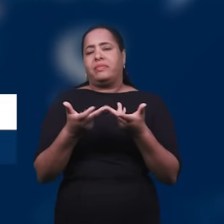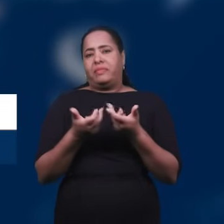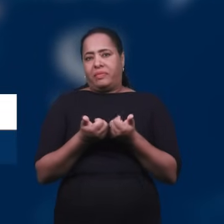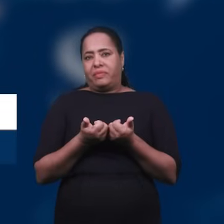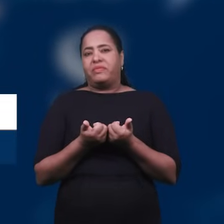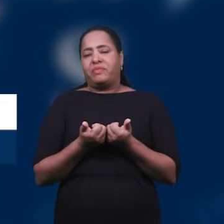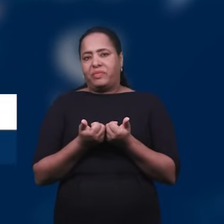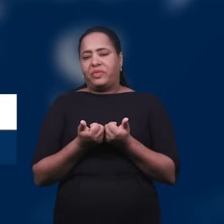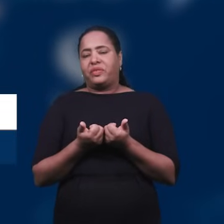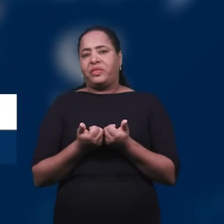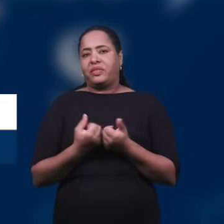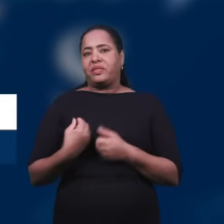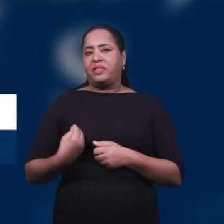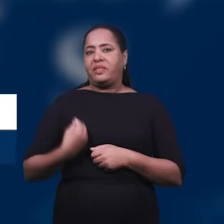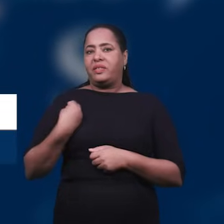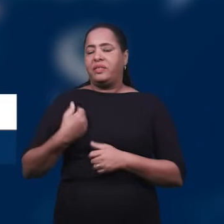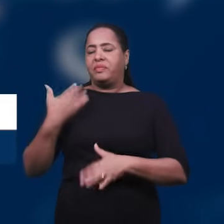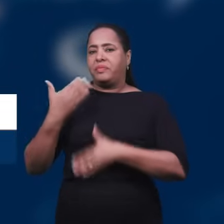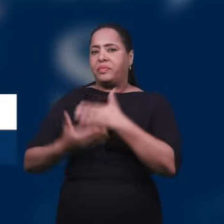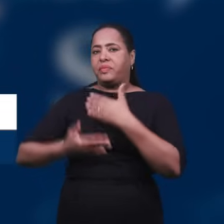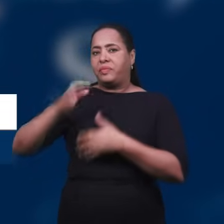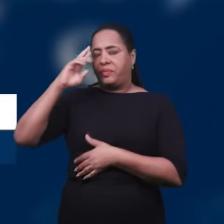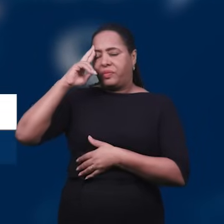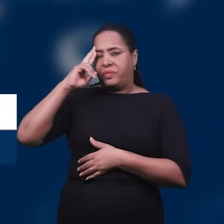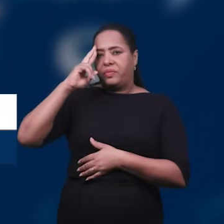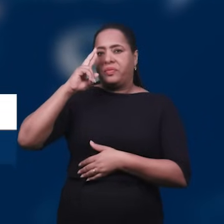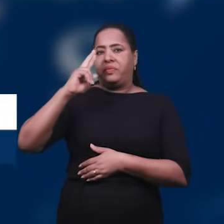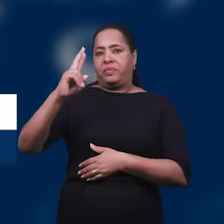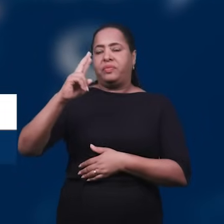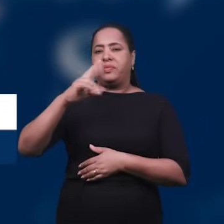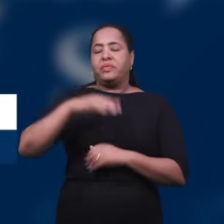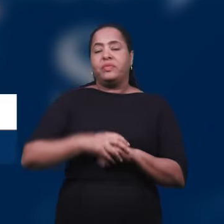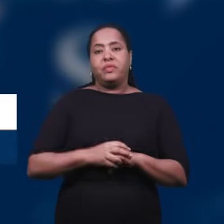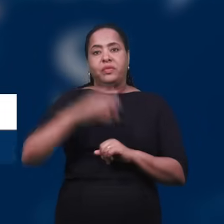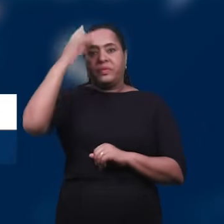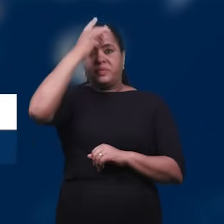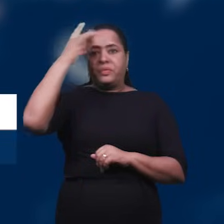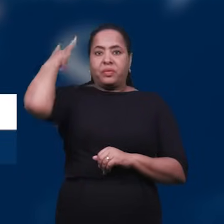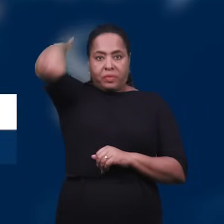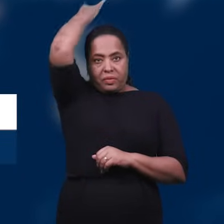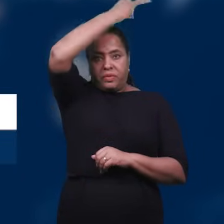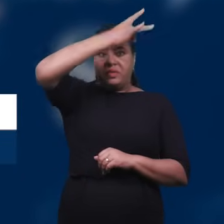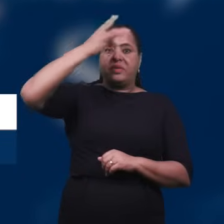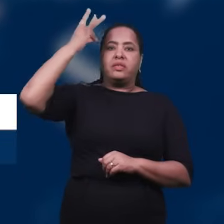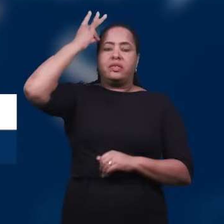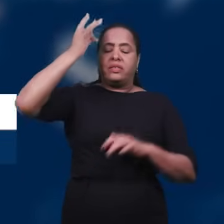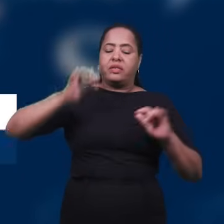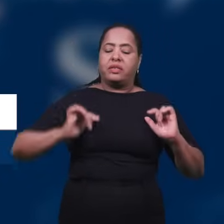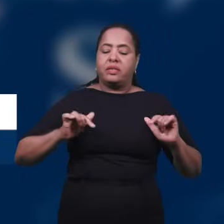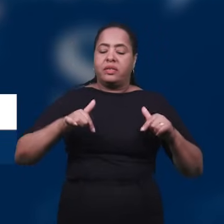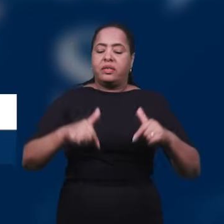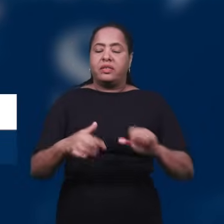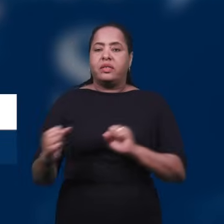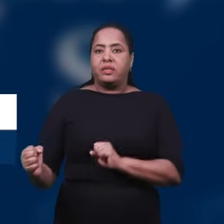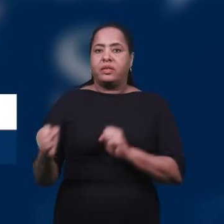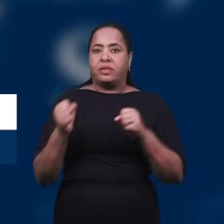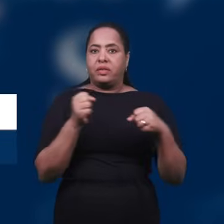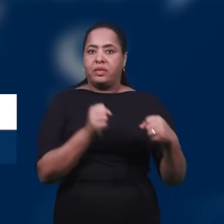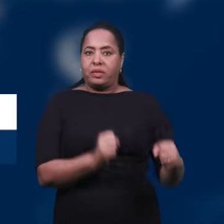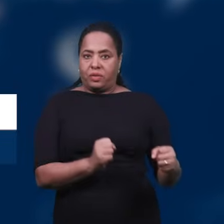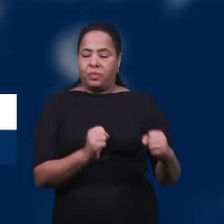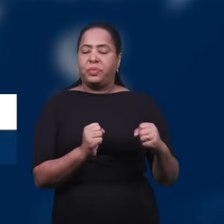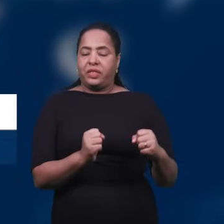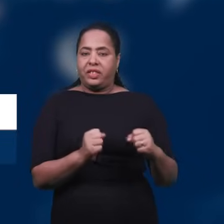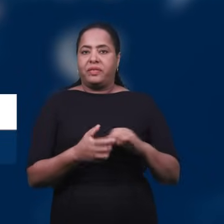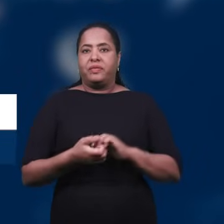maravilhoso, passado na presença do Senhor, onde o Espírito Santo operou grandiosamente no